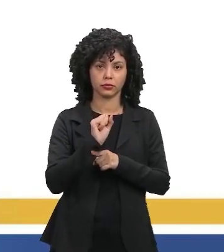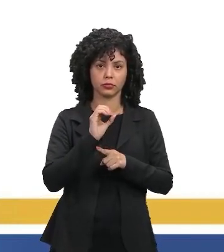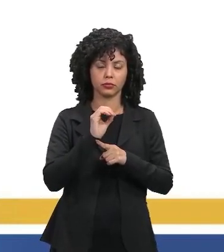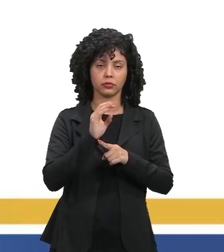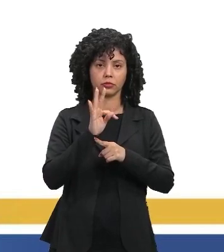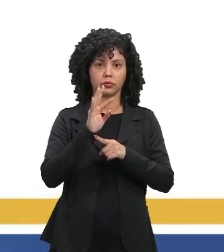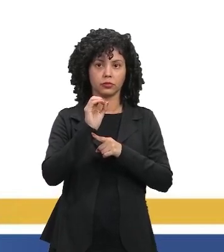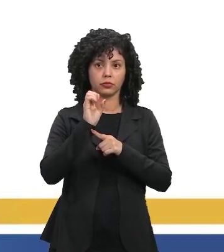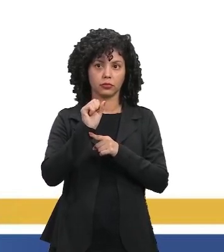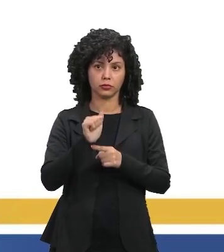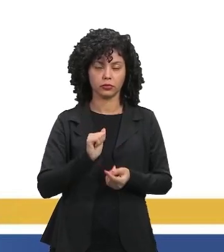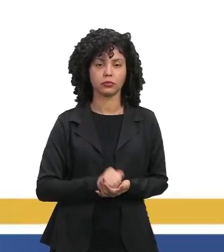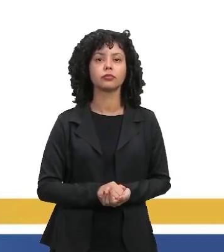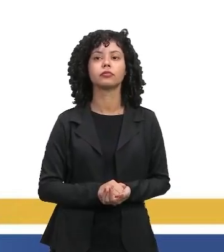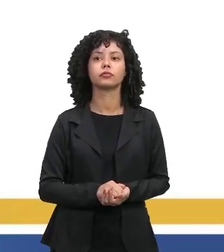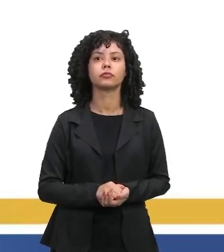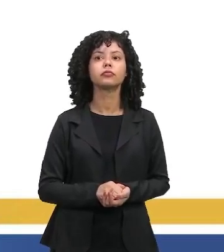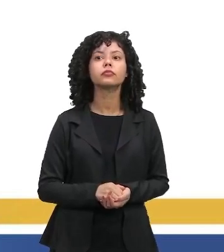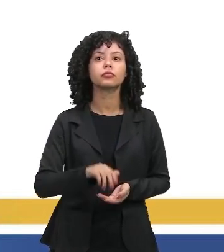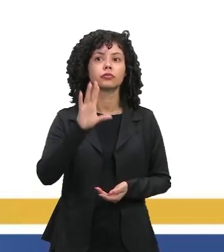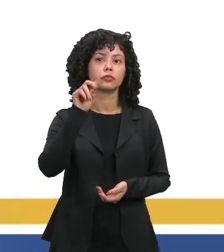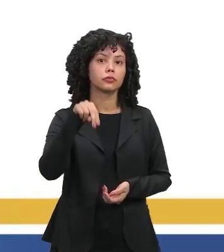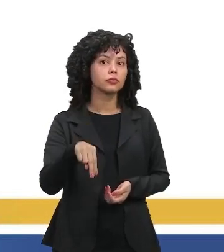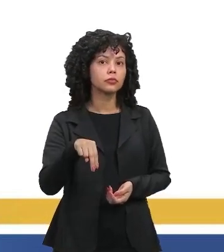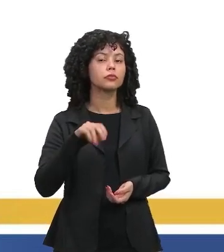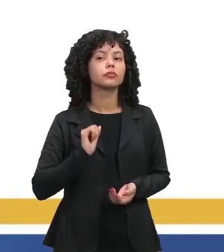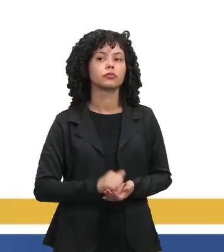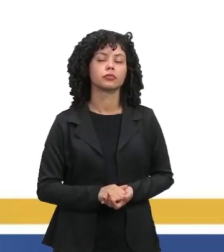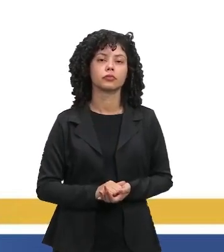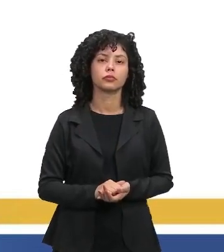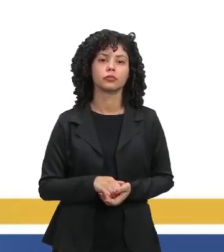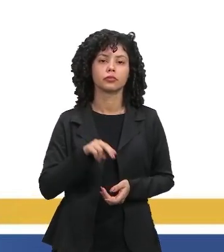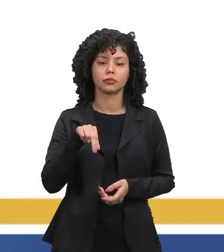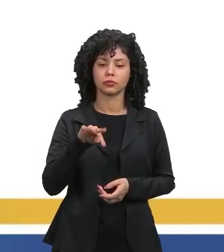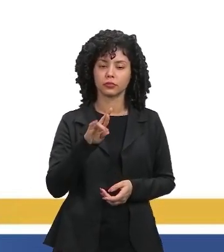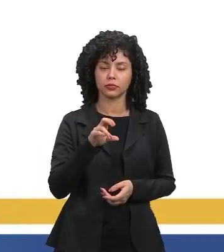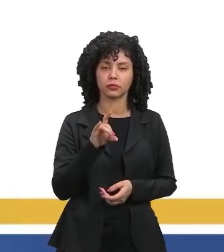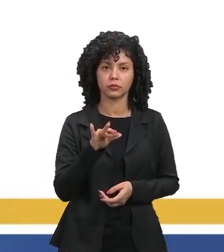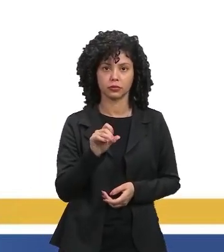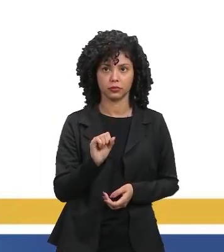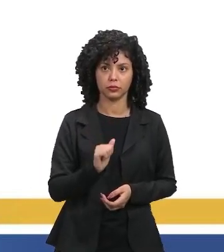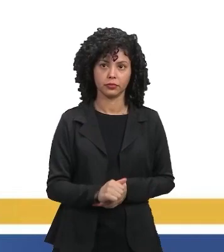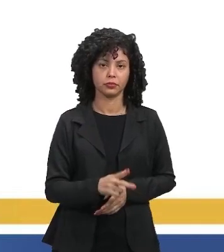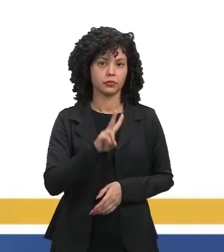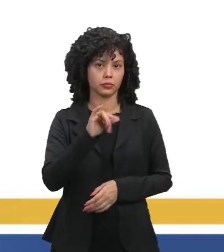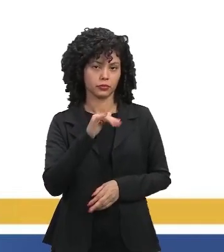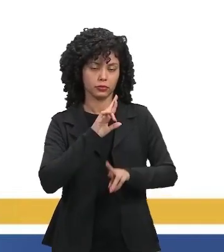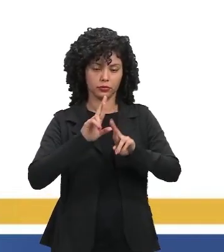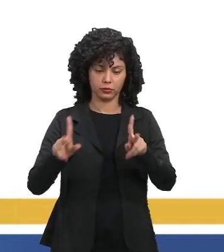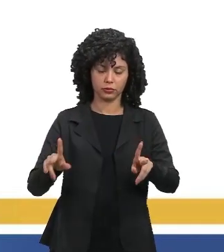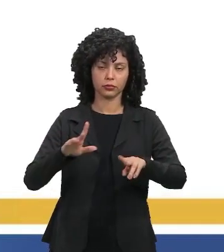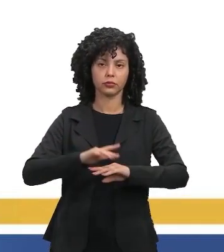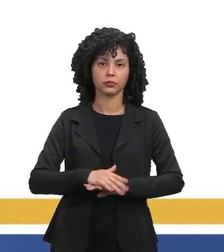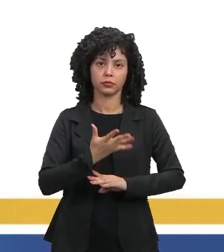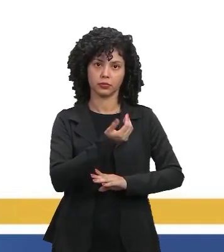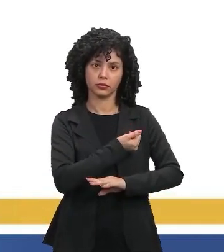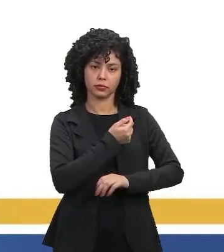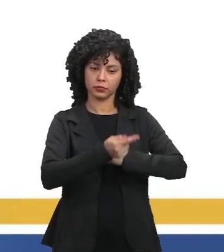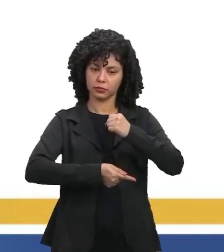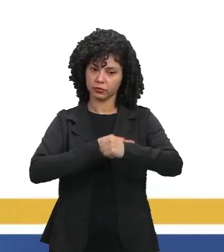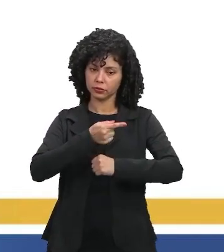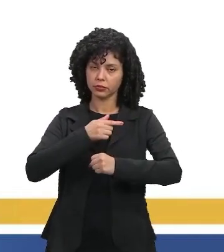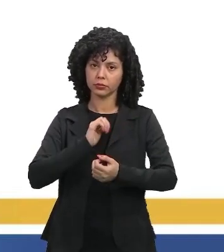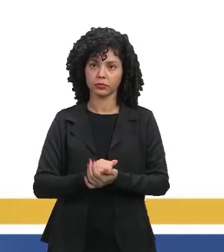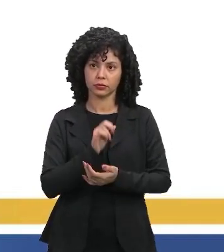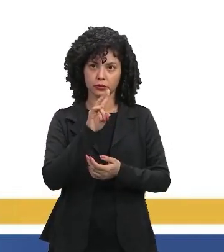isótonos. Aí eu já destaquei o N, N de nêutrons. Então, eles vão se diferir aí no número atômico na massa,